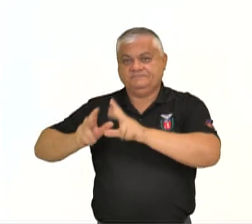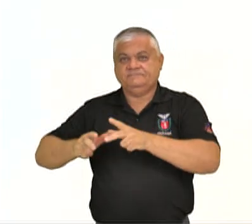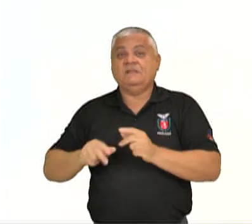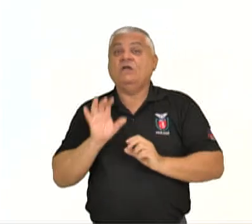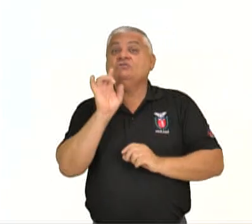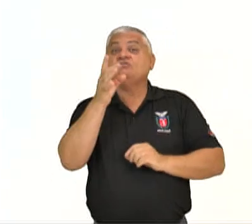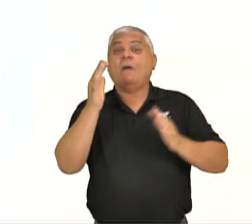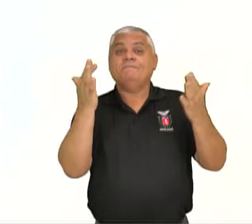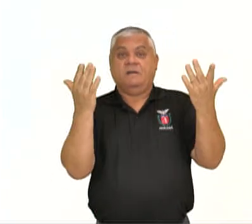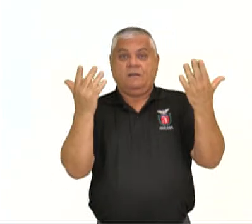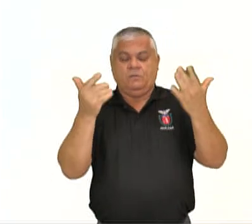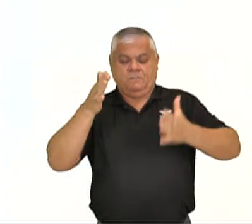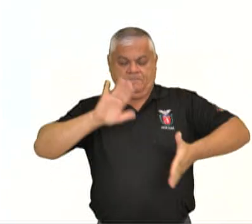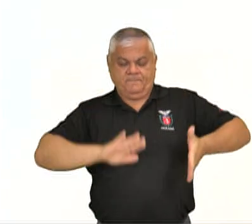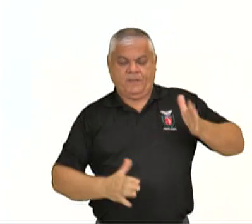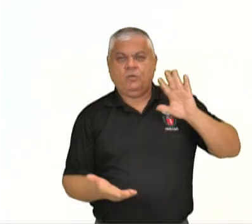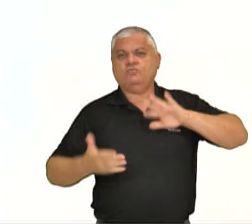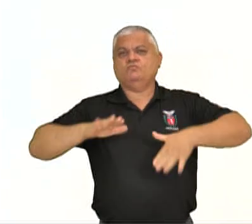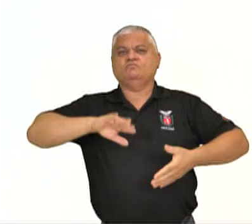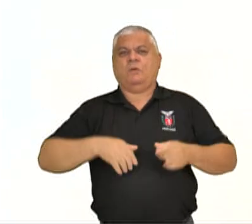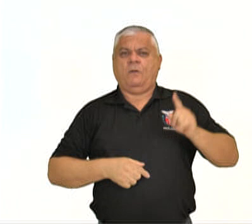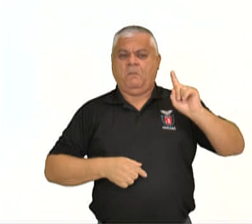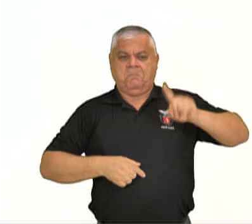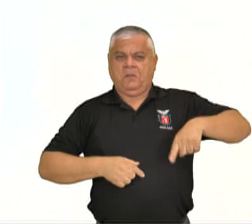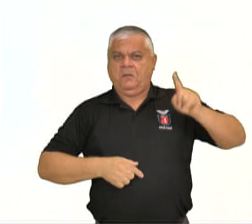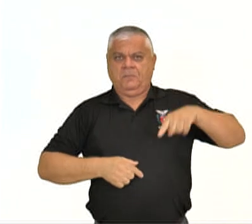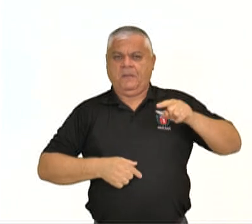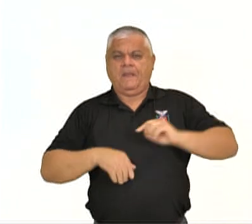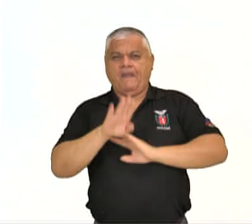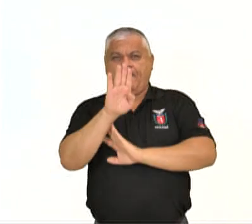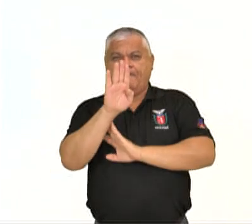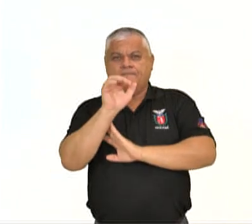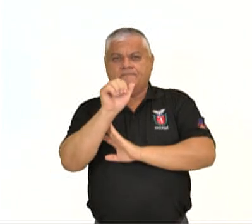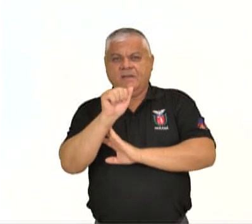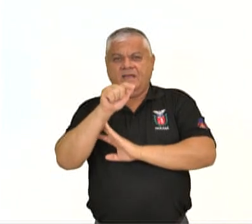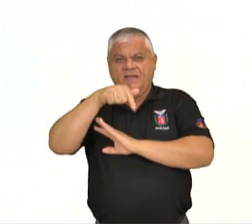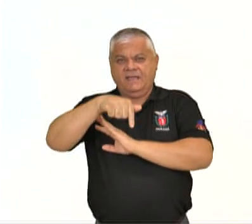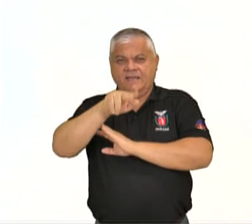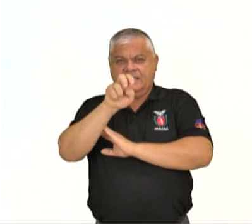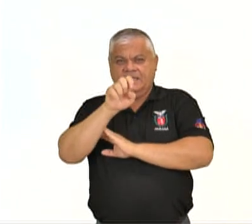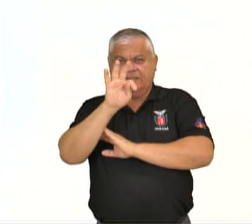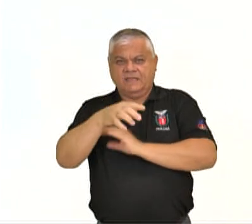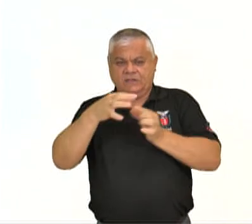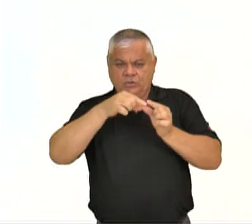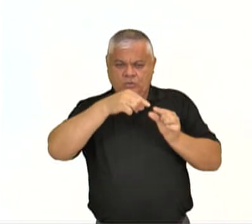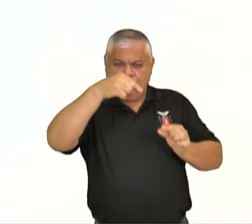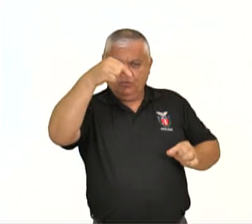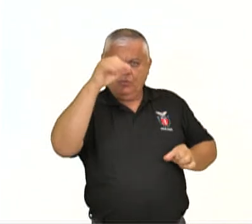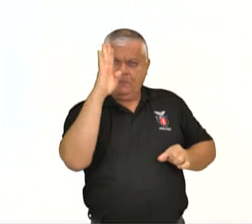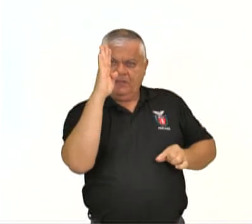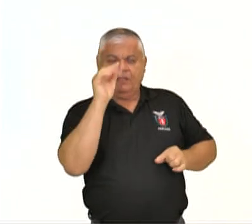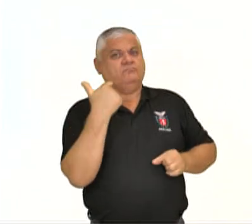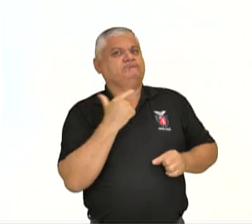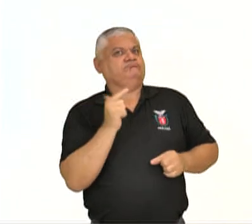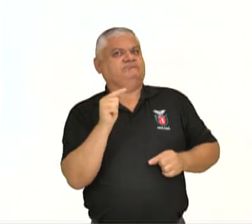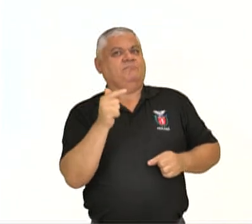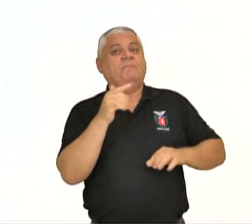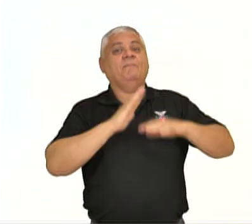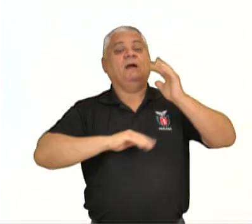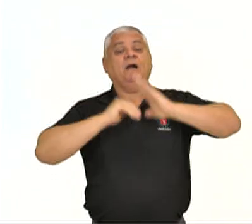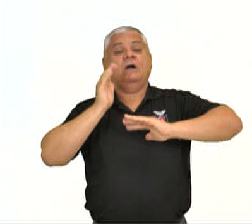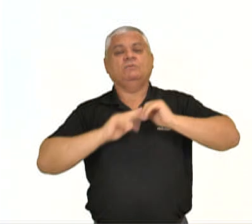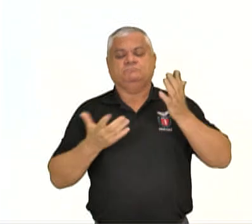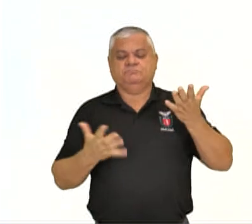com as mãos, então não tem baqueta na capoeira, são só as mãos que vão percuti-lo, e acompanha